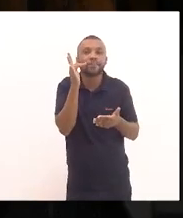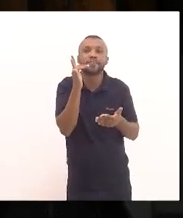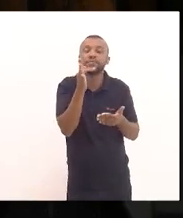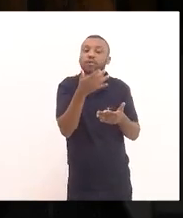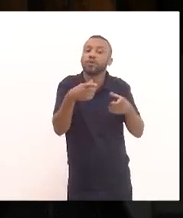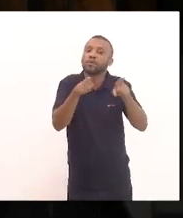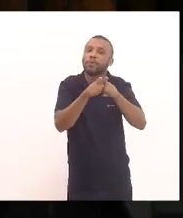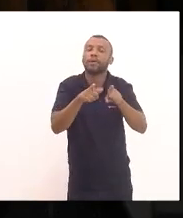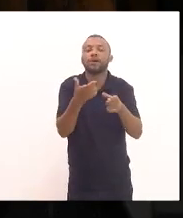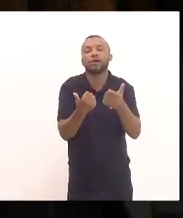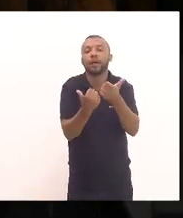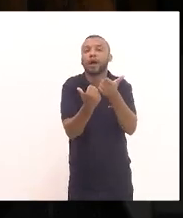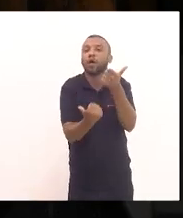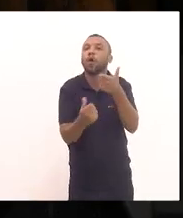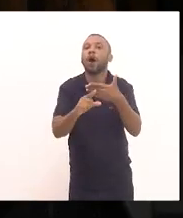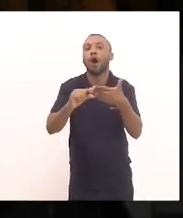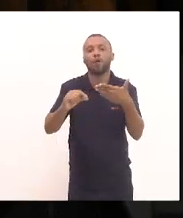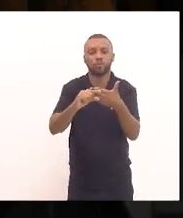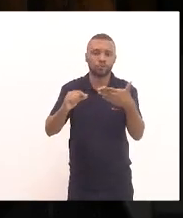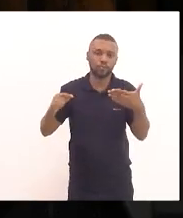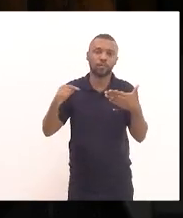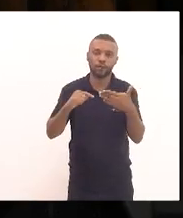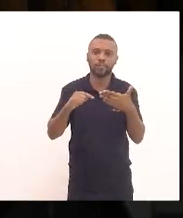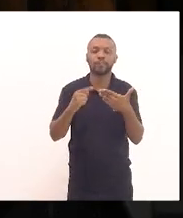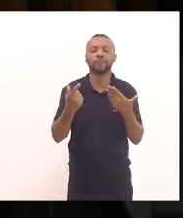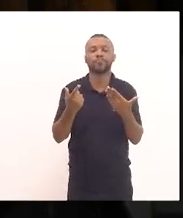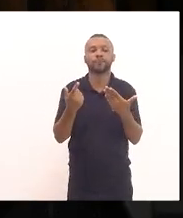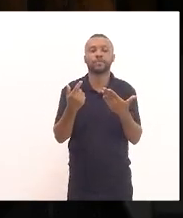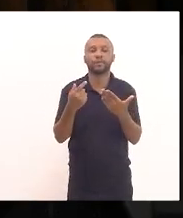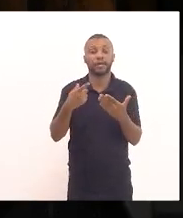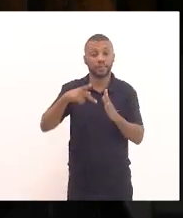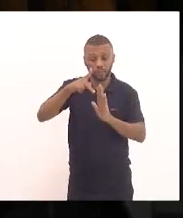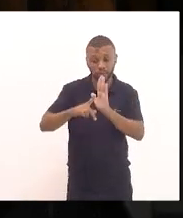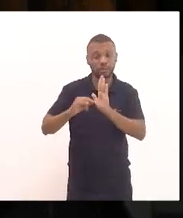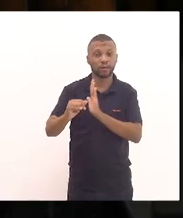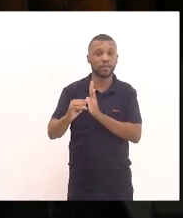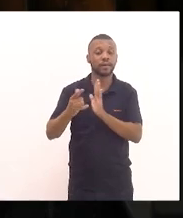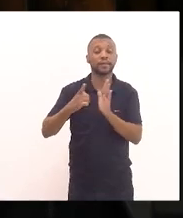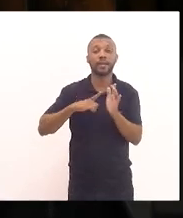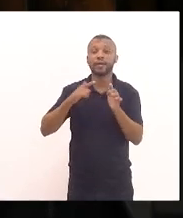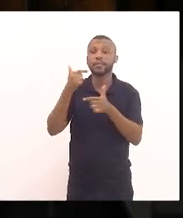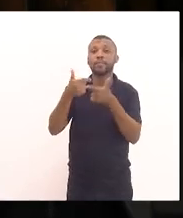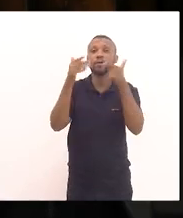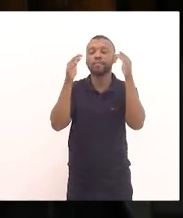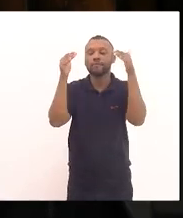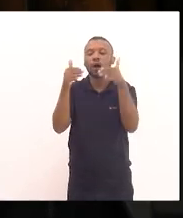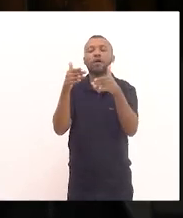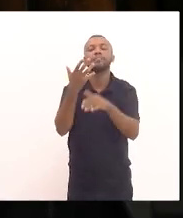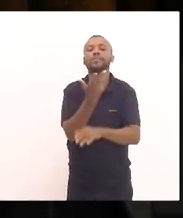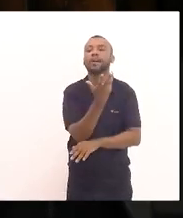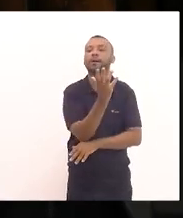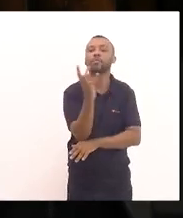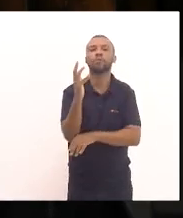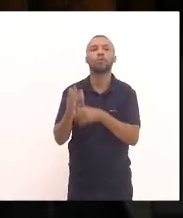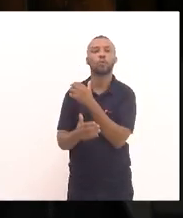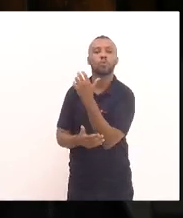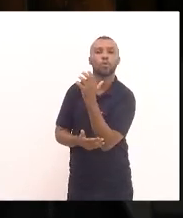torno também coautor, Serafini, é um projeto que, além de trabalhar na linha ecológica,